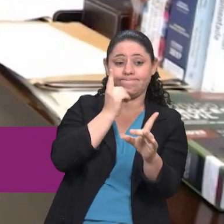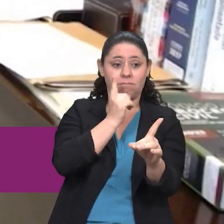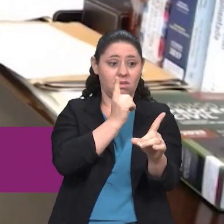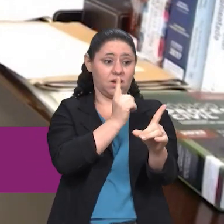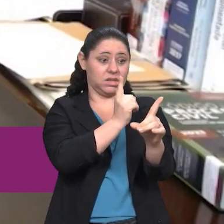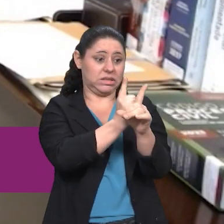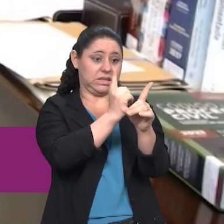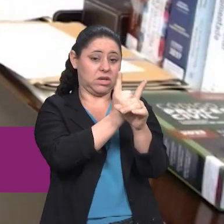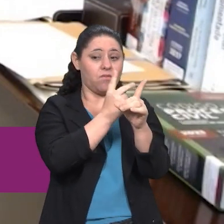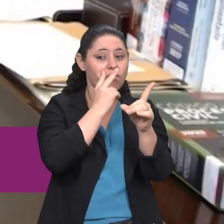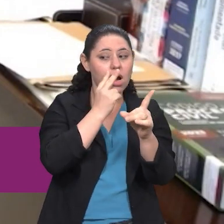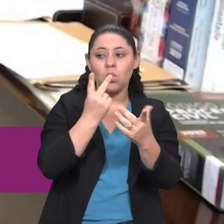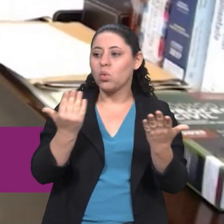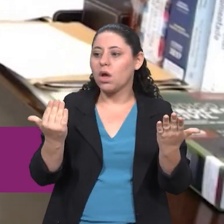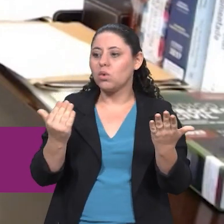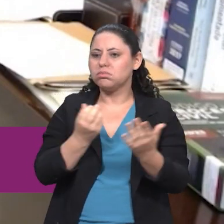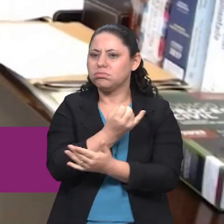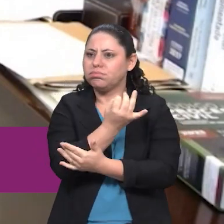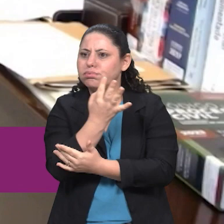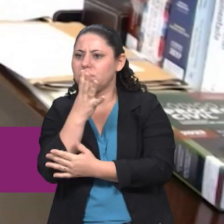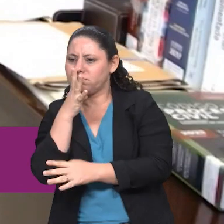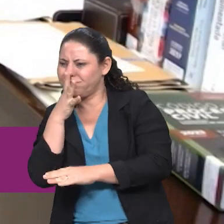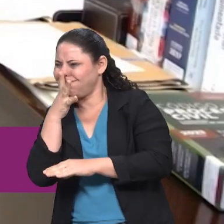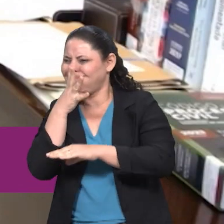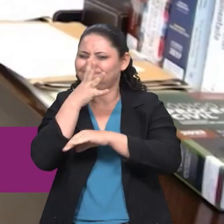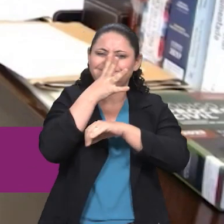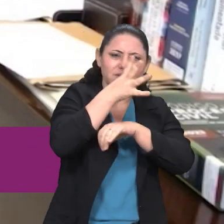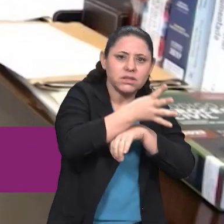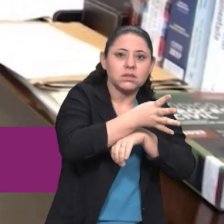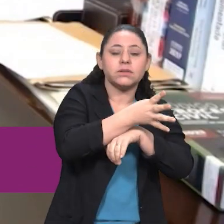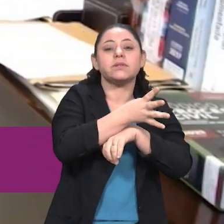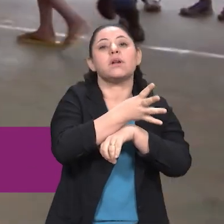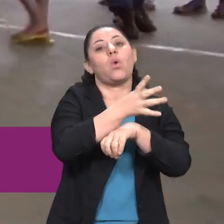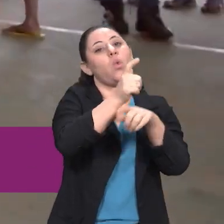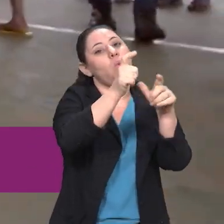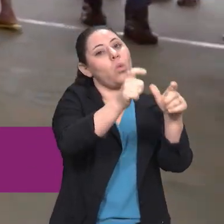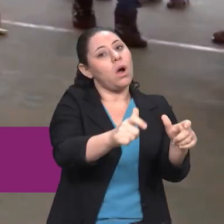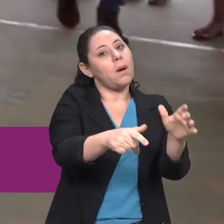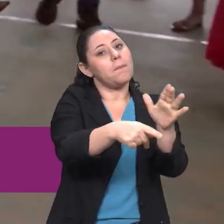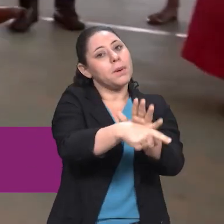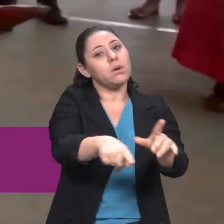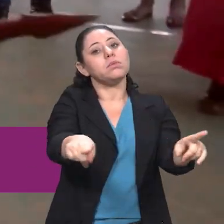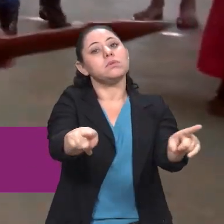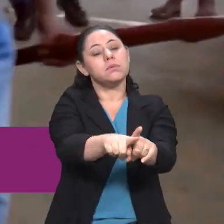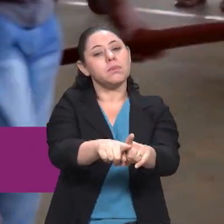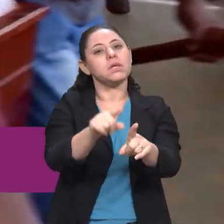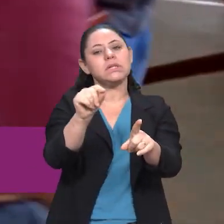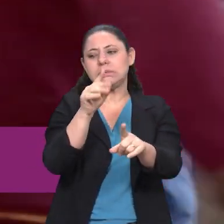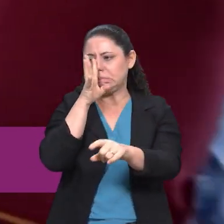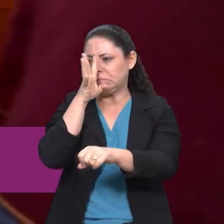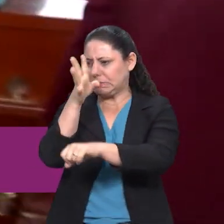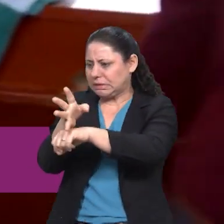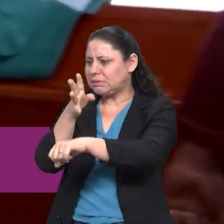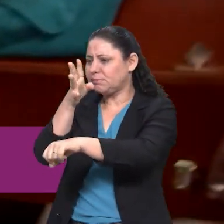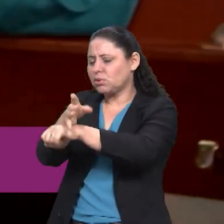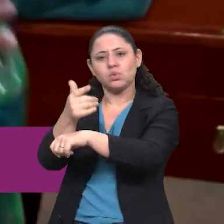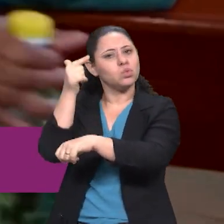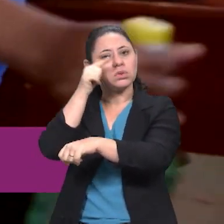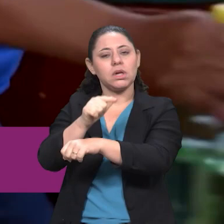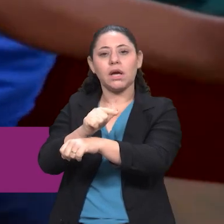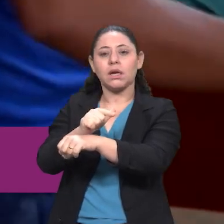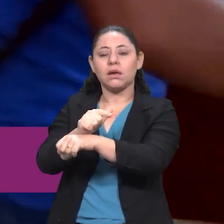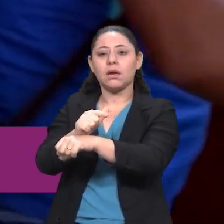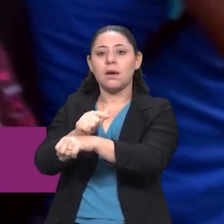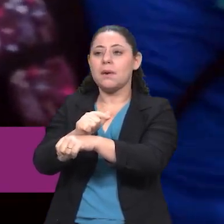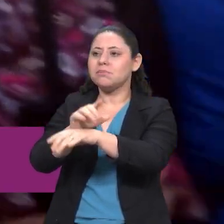se depara com um volume de invasões dessa em áreas que, inclusive, não se consegue reintegrar